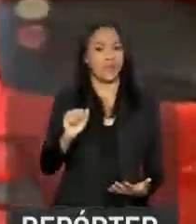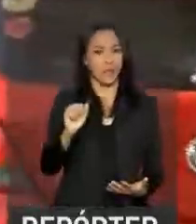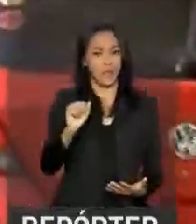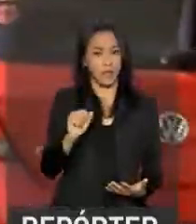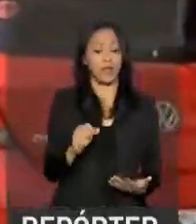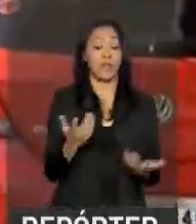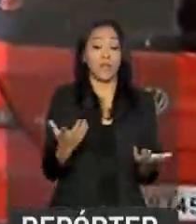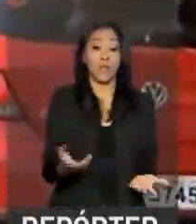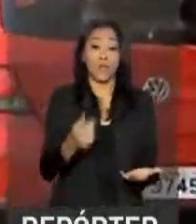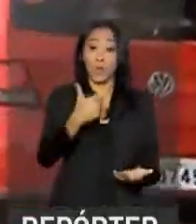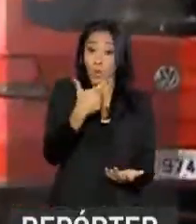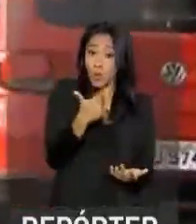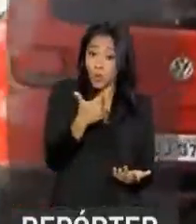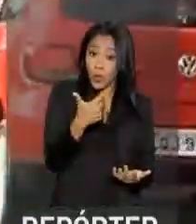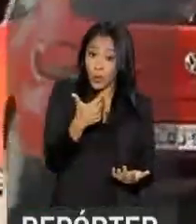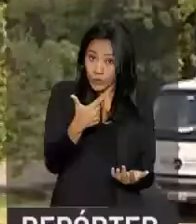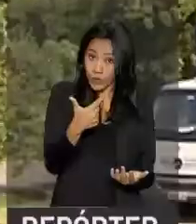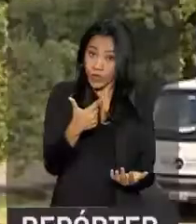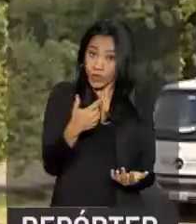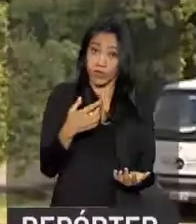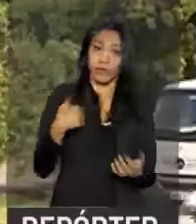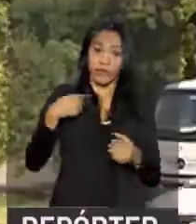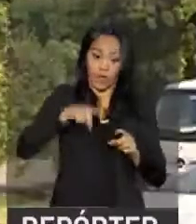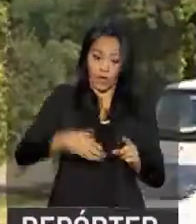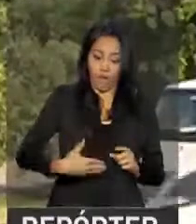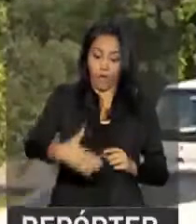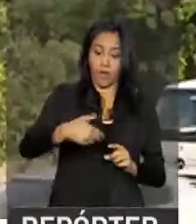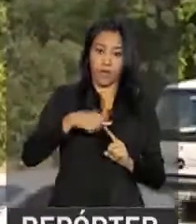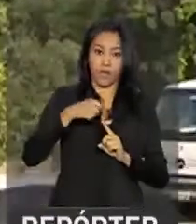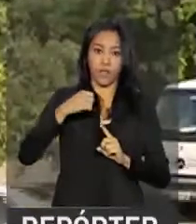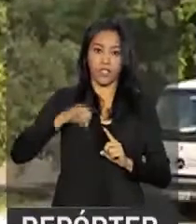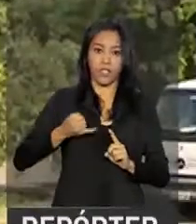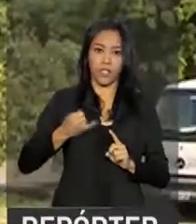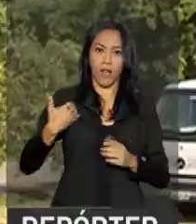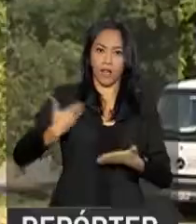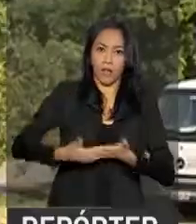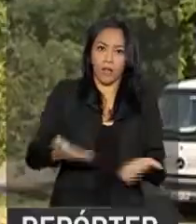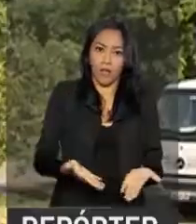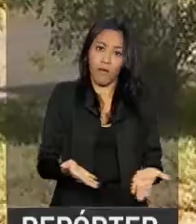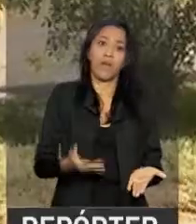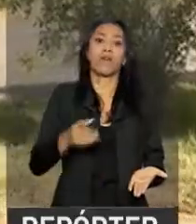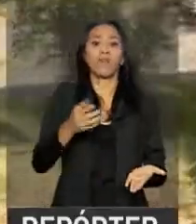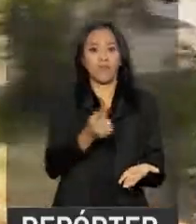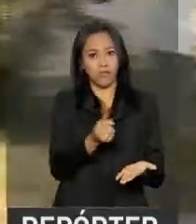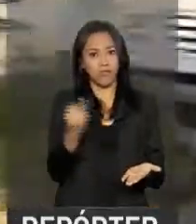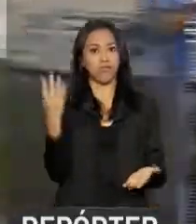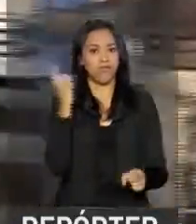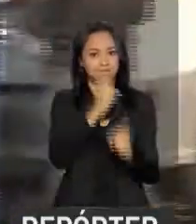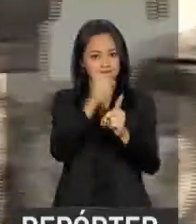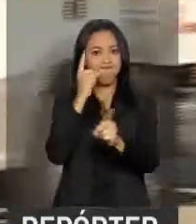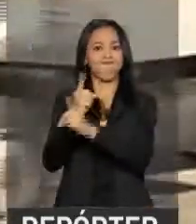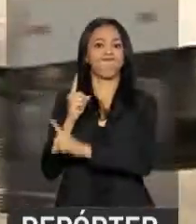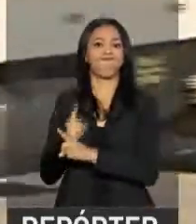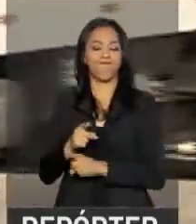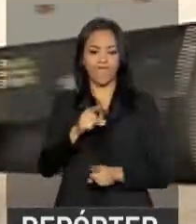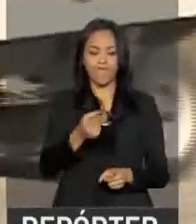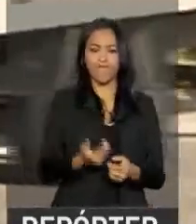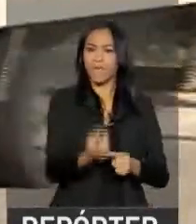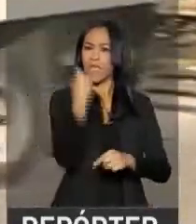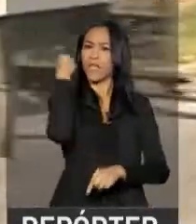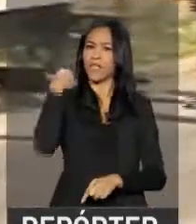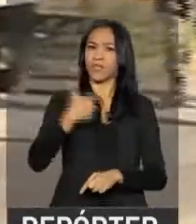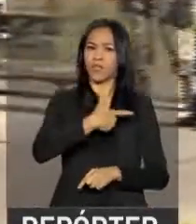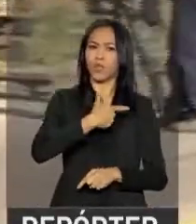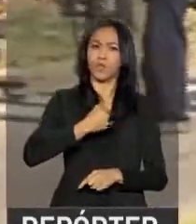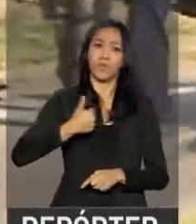nos 12 primeiros dias do ano foram 281 casos do crime desde 2013 as ocorrências não